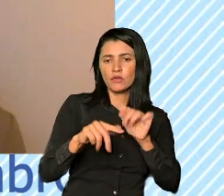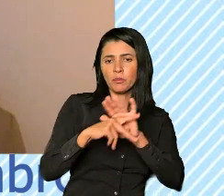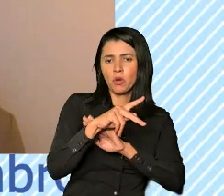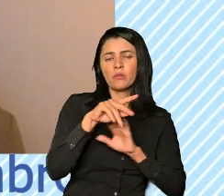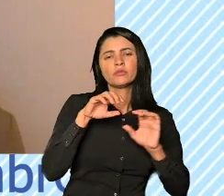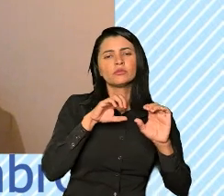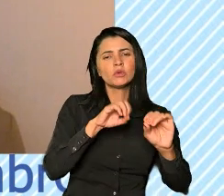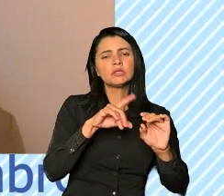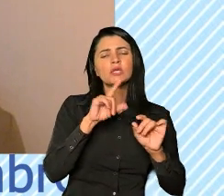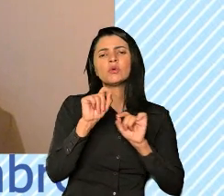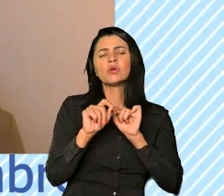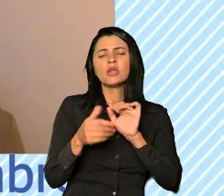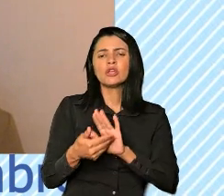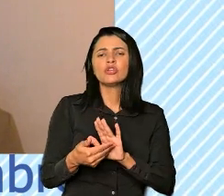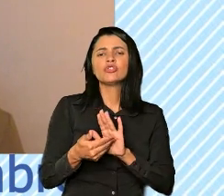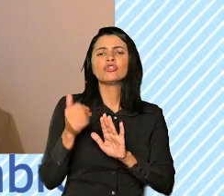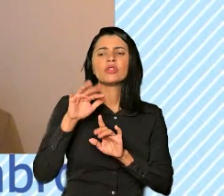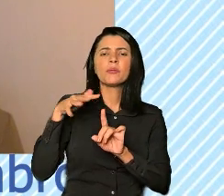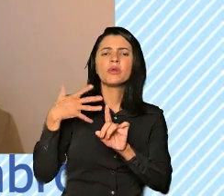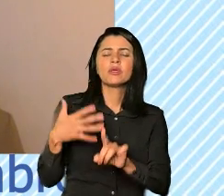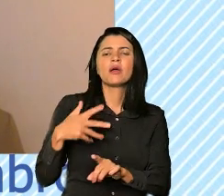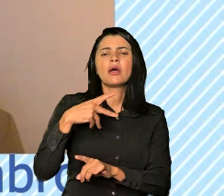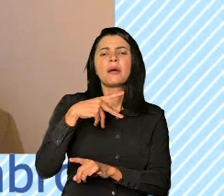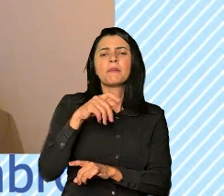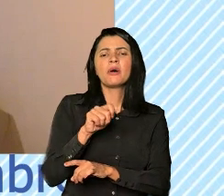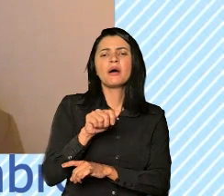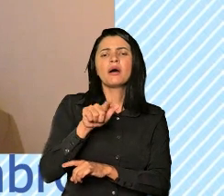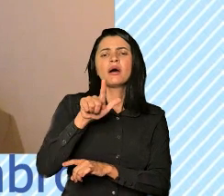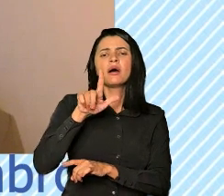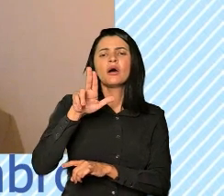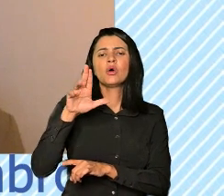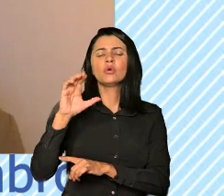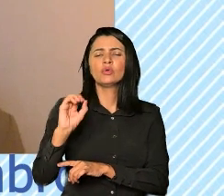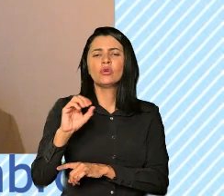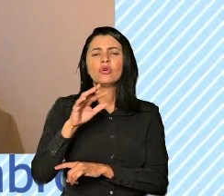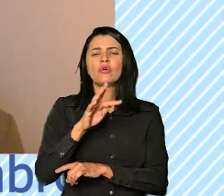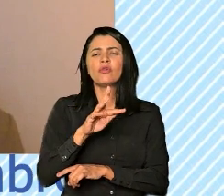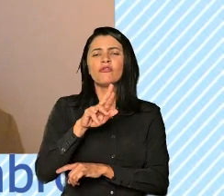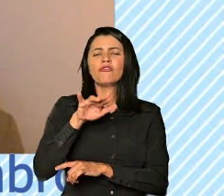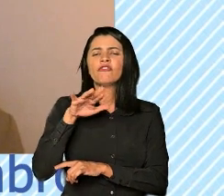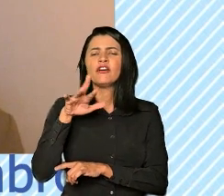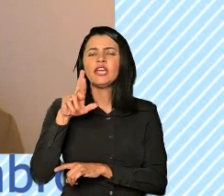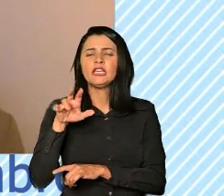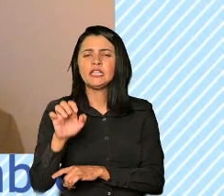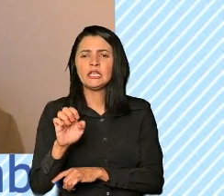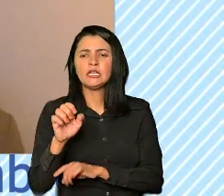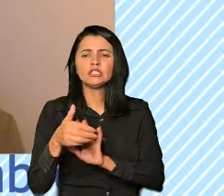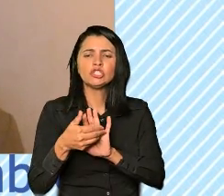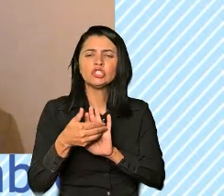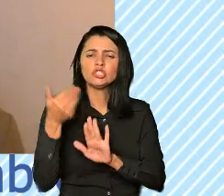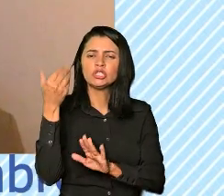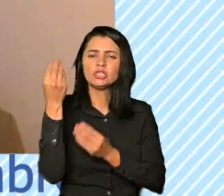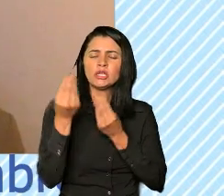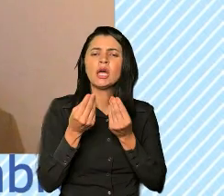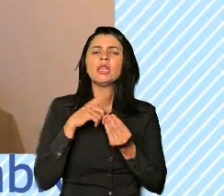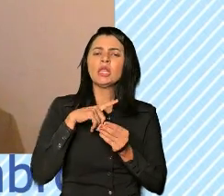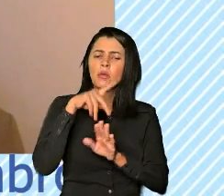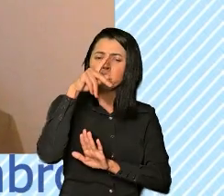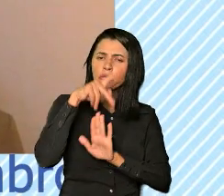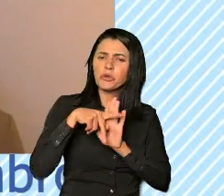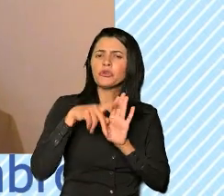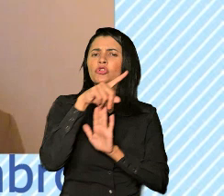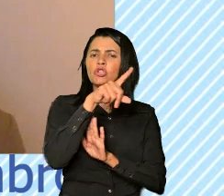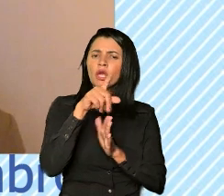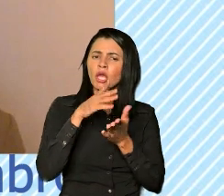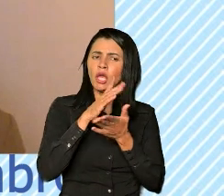educação, de retirar a homenagem ao Paulo Freire, que é o patrono da Pronto, educação não, é brasileira. incrível, né? É Existiu um incrível. projeto que